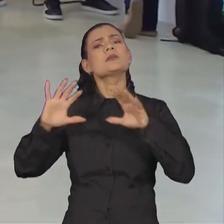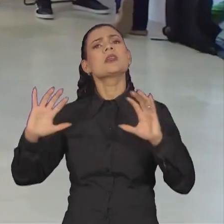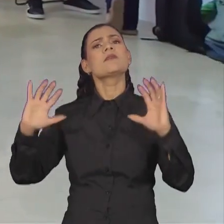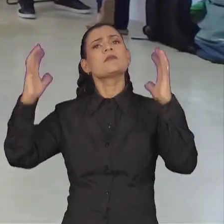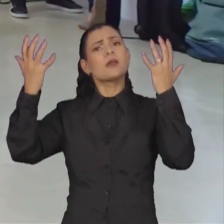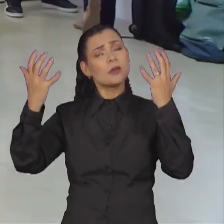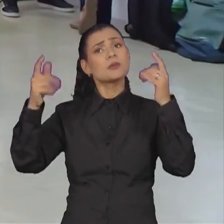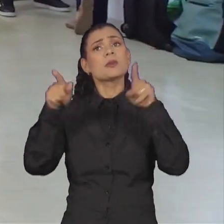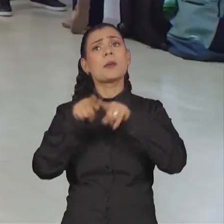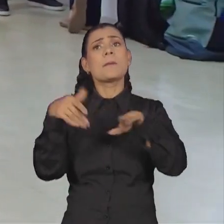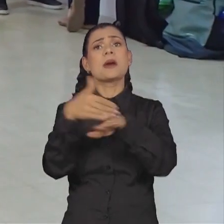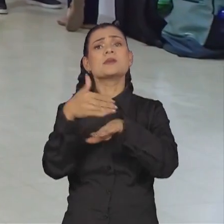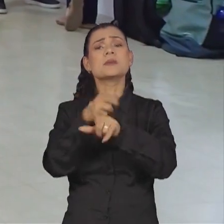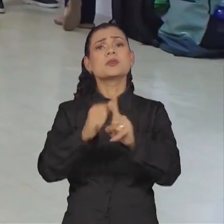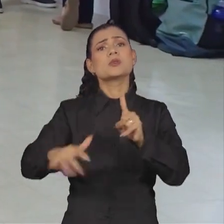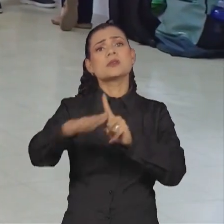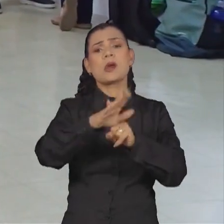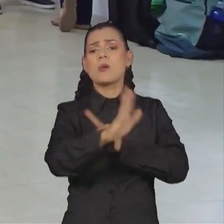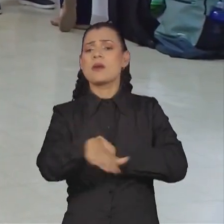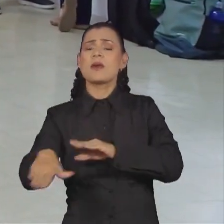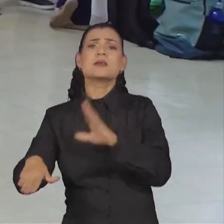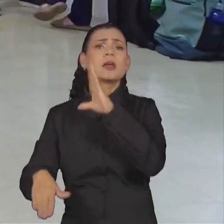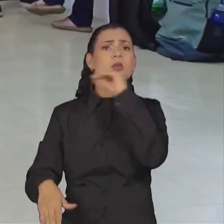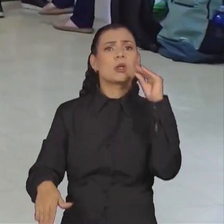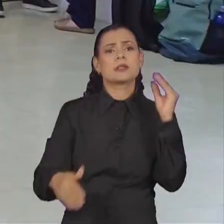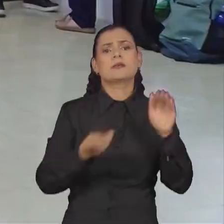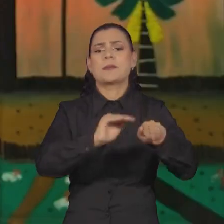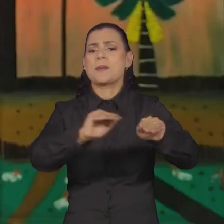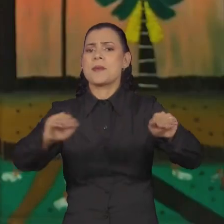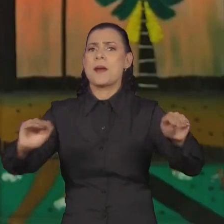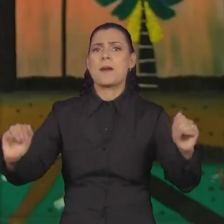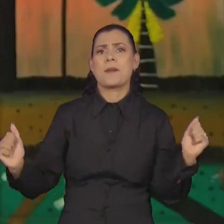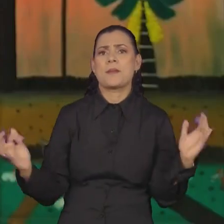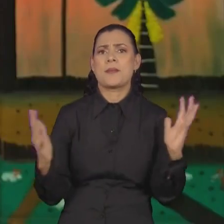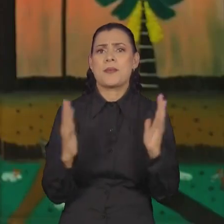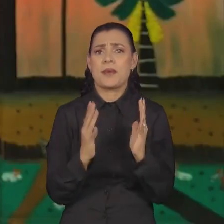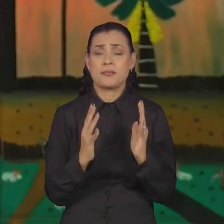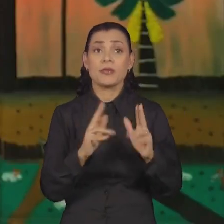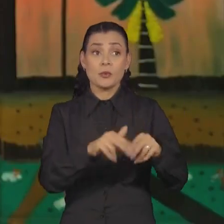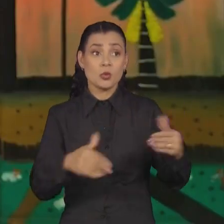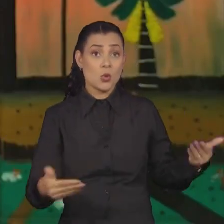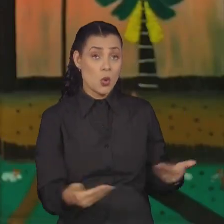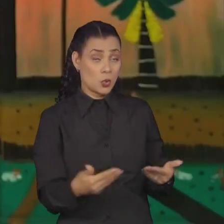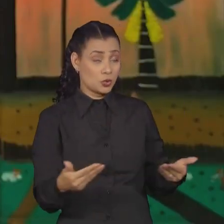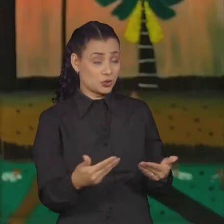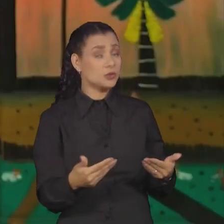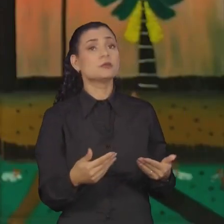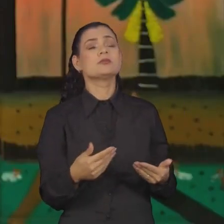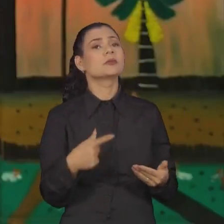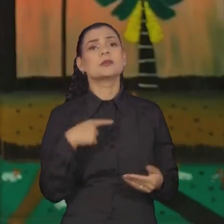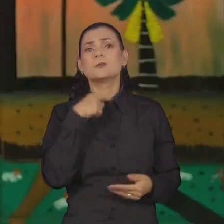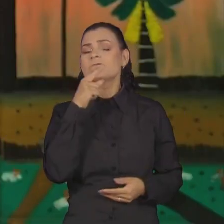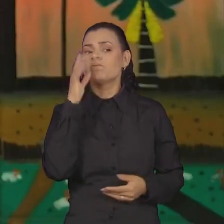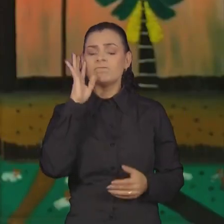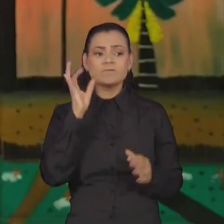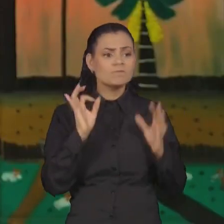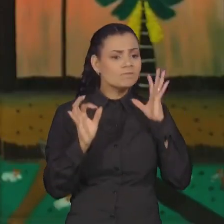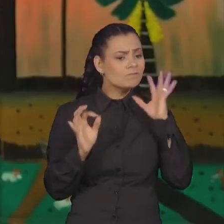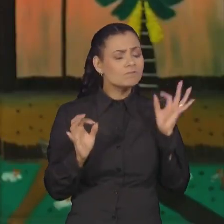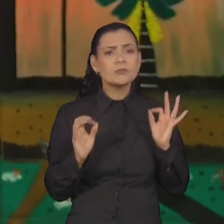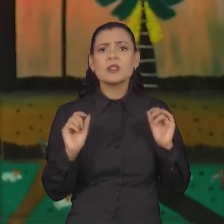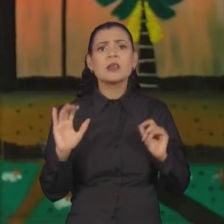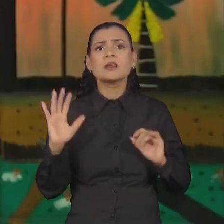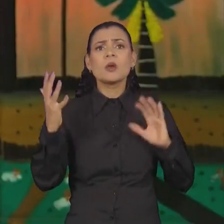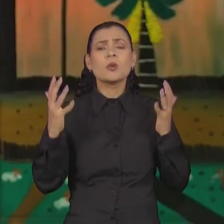e a participação social de crianças e adolescentes. Hoje, a gente não consegue entender o que está acontecendo no